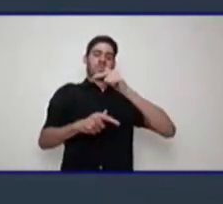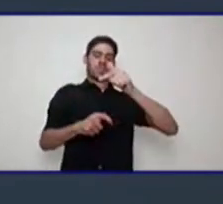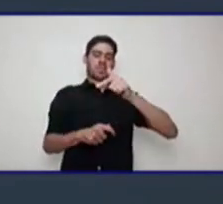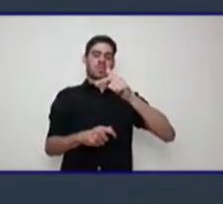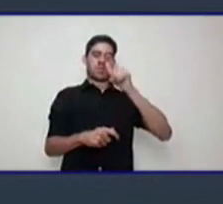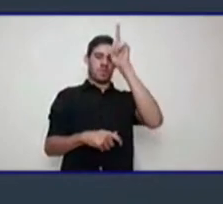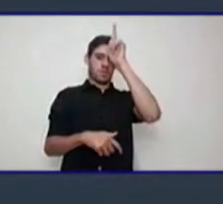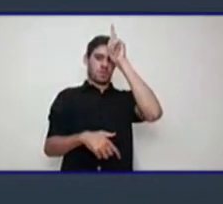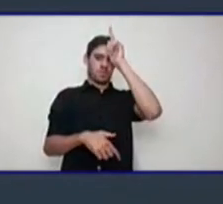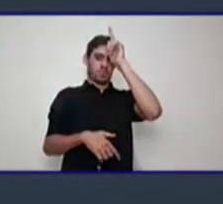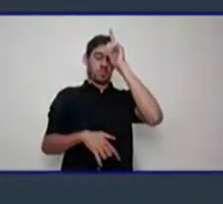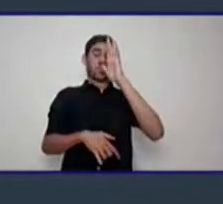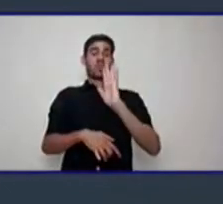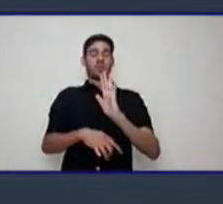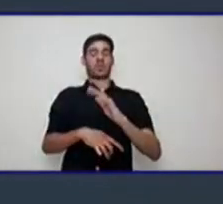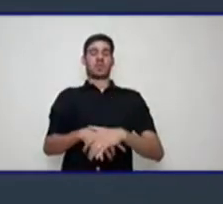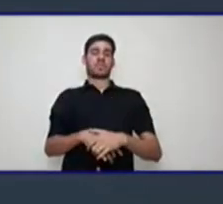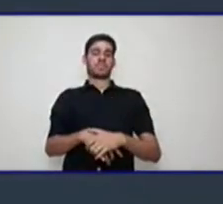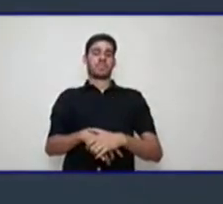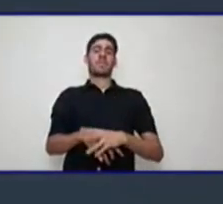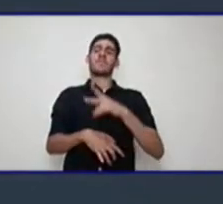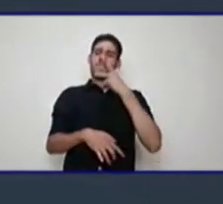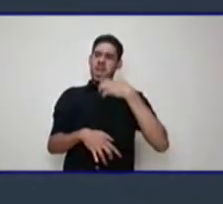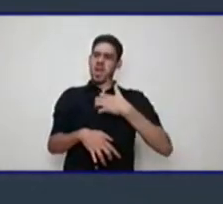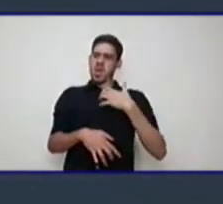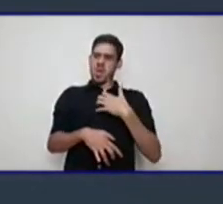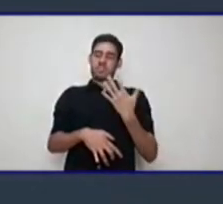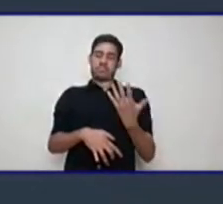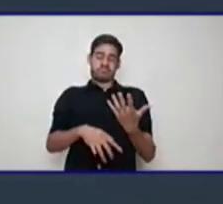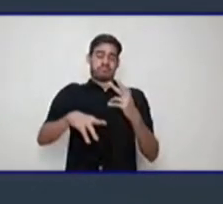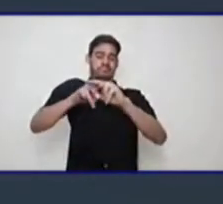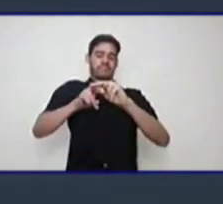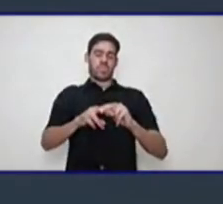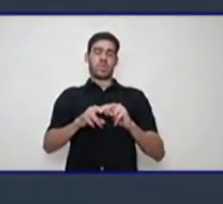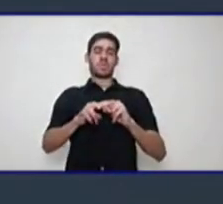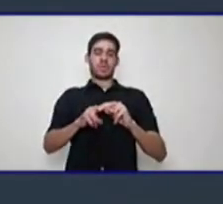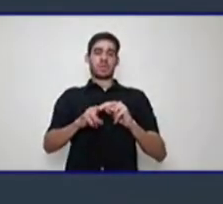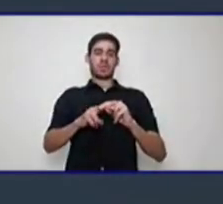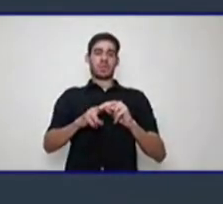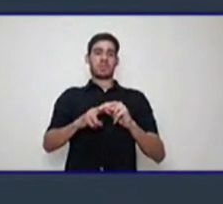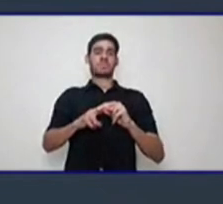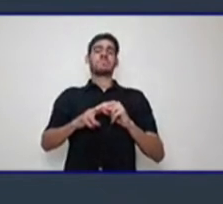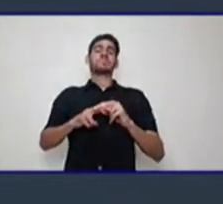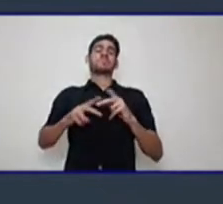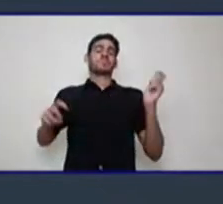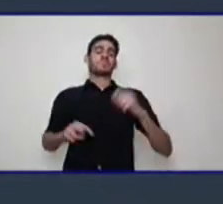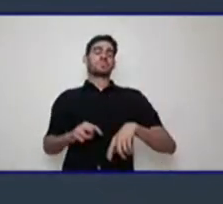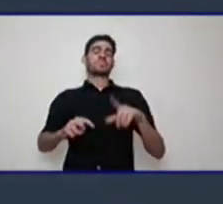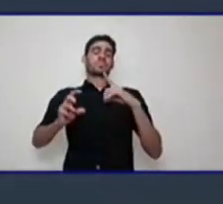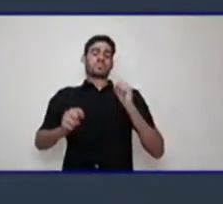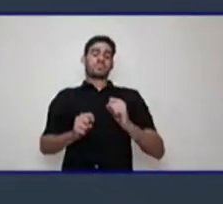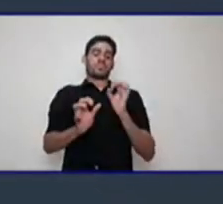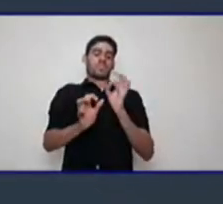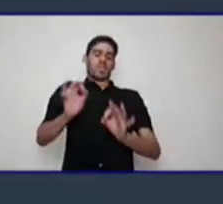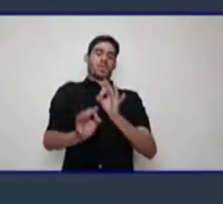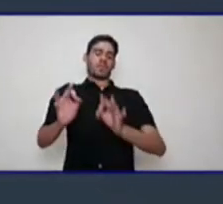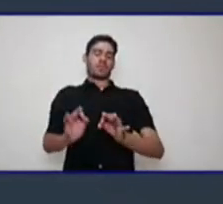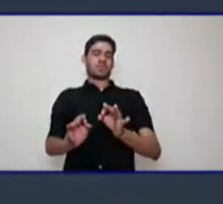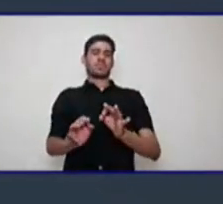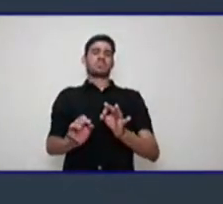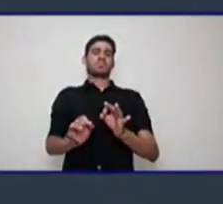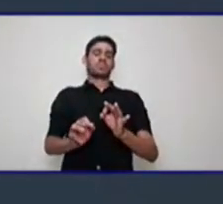Alemães consubstancia discurso de ódio e, por isso, incumbe ao Poder Judiciário, em